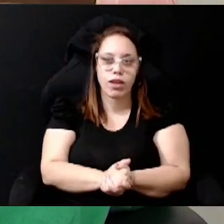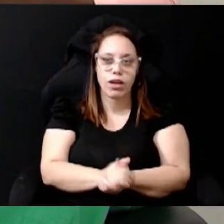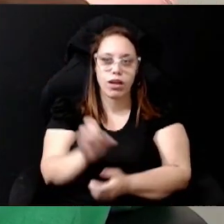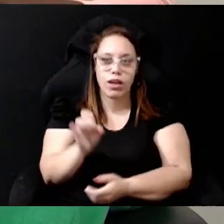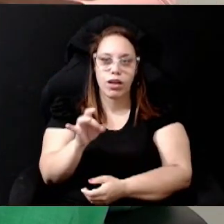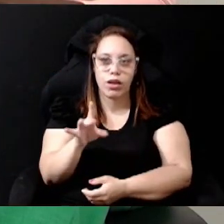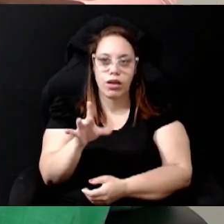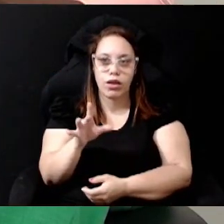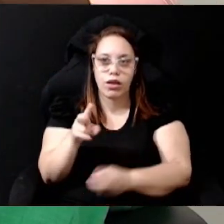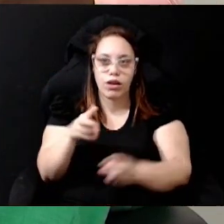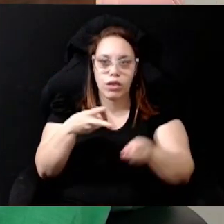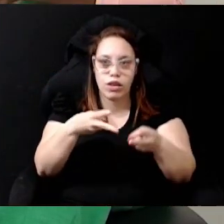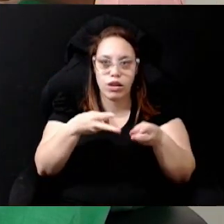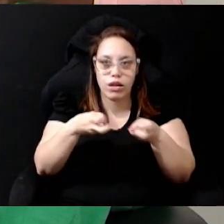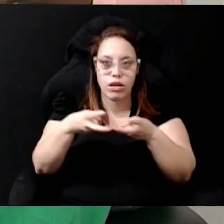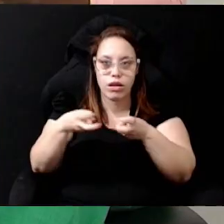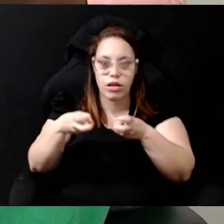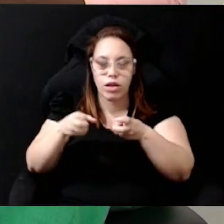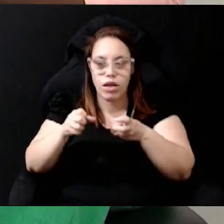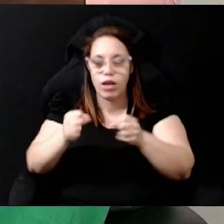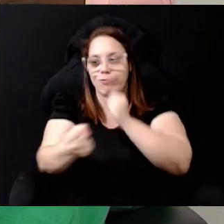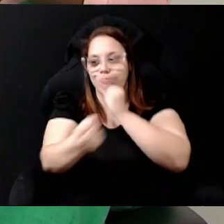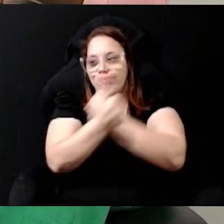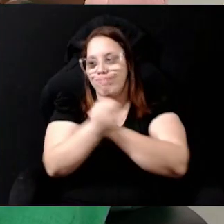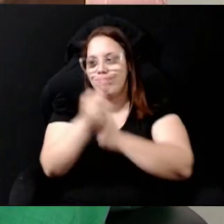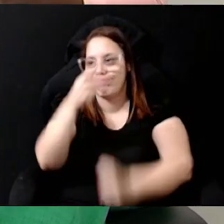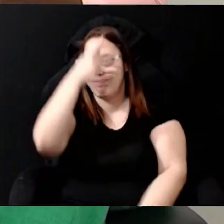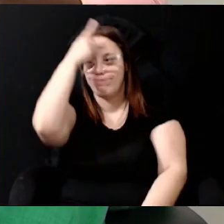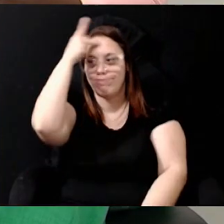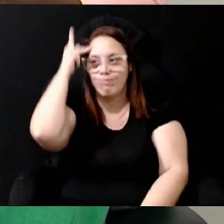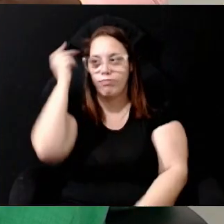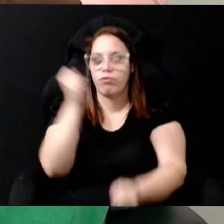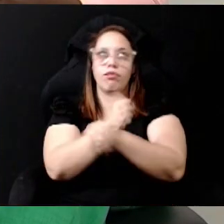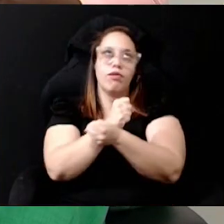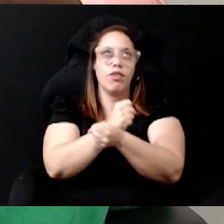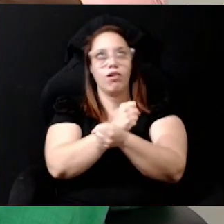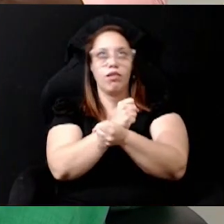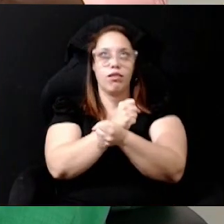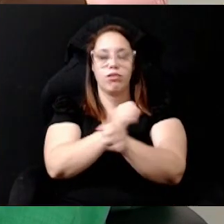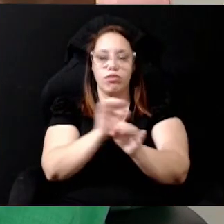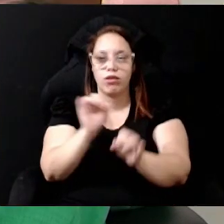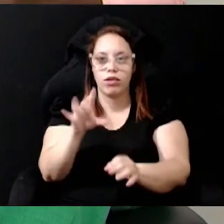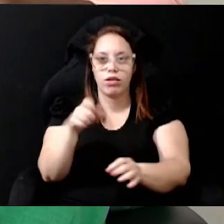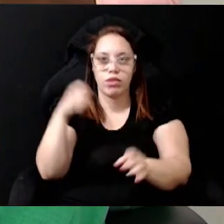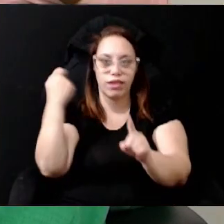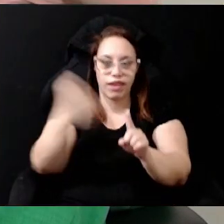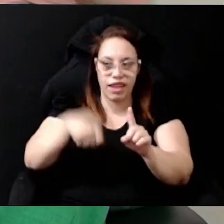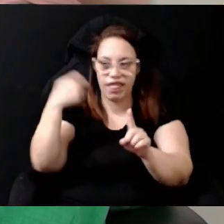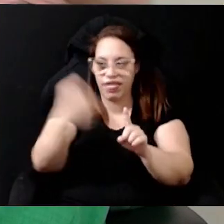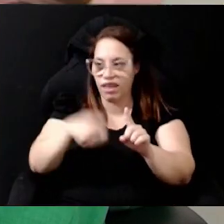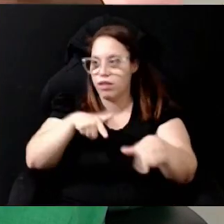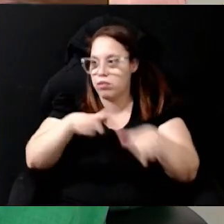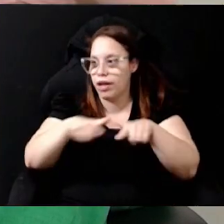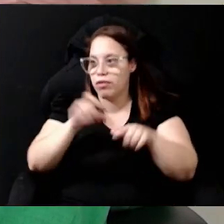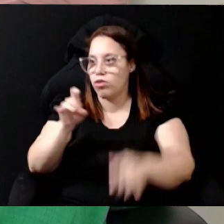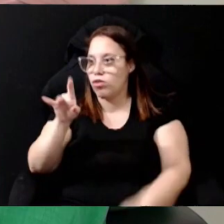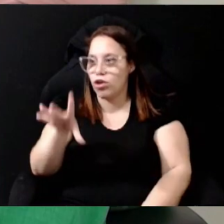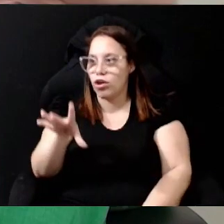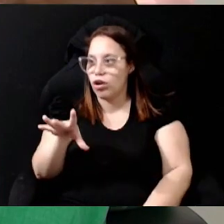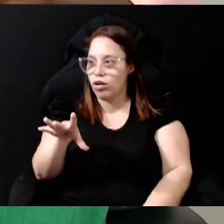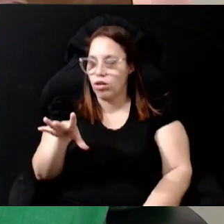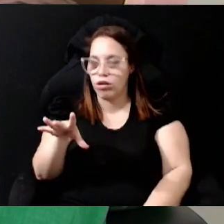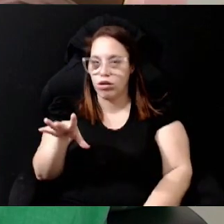que nós tínhamos antes, era só essa perspectiva da pessoa escravizada, né? Só isso. Levantava, era chibatado,